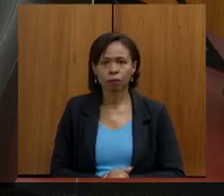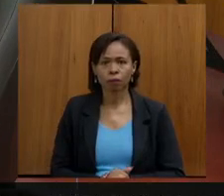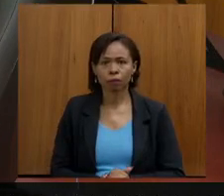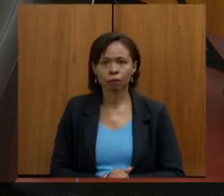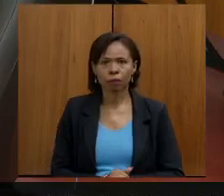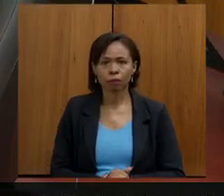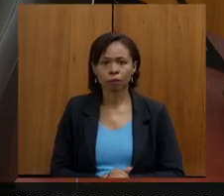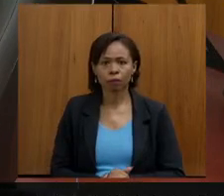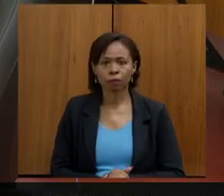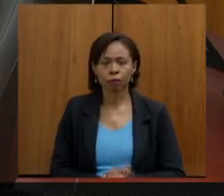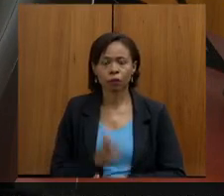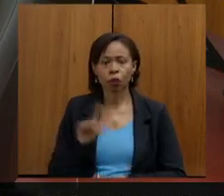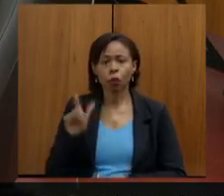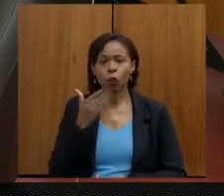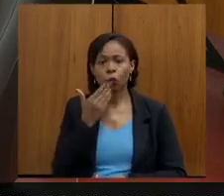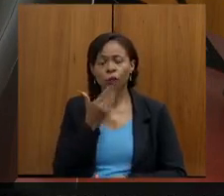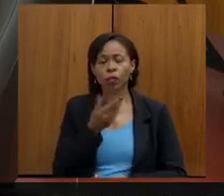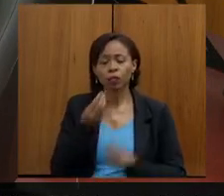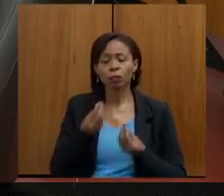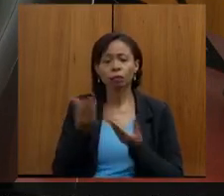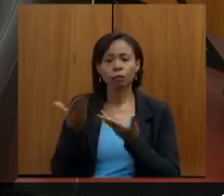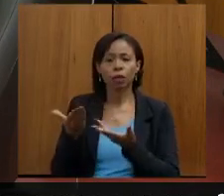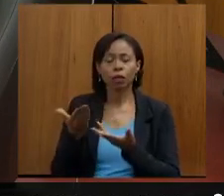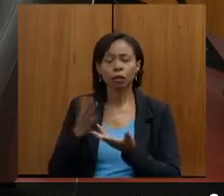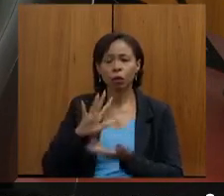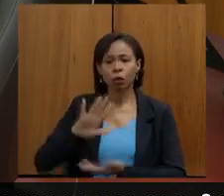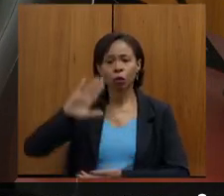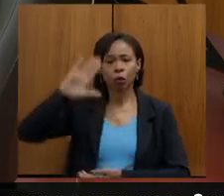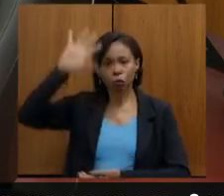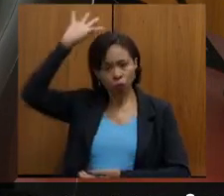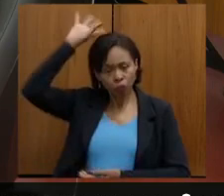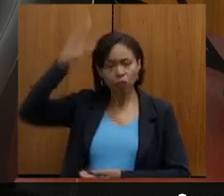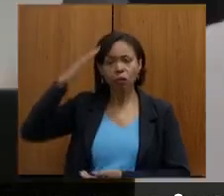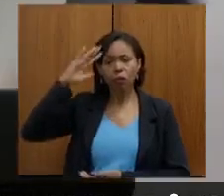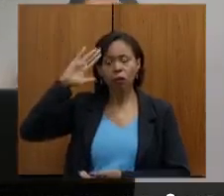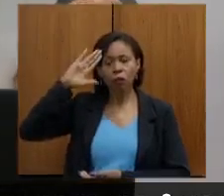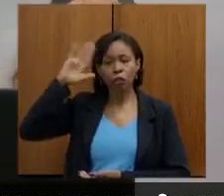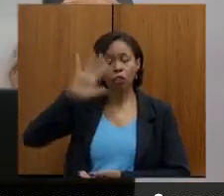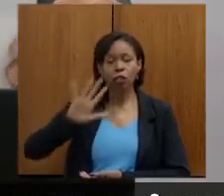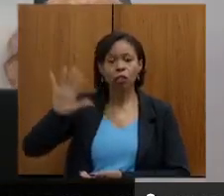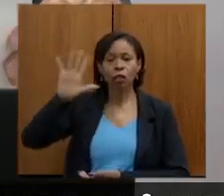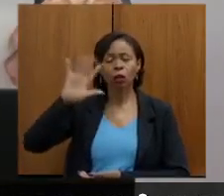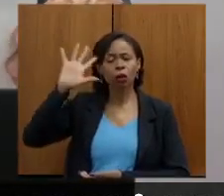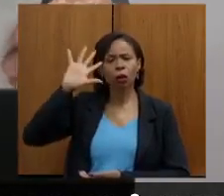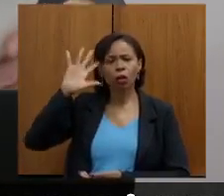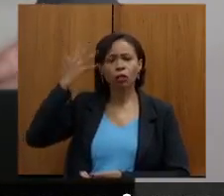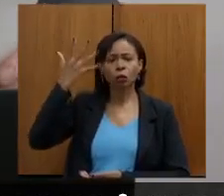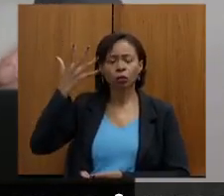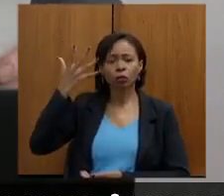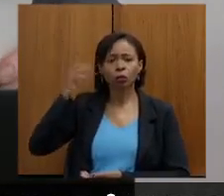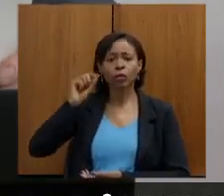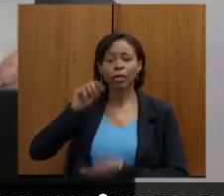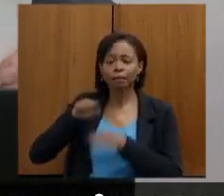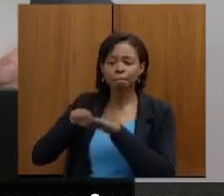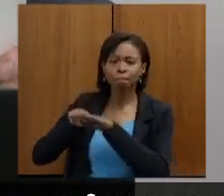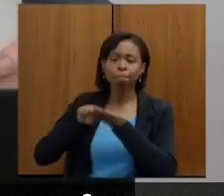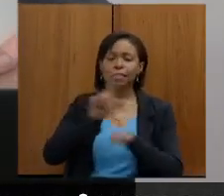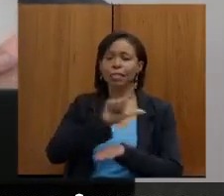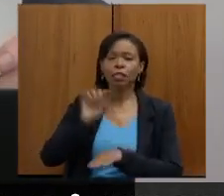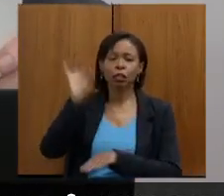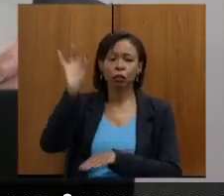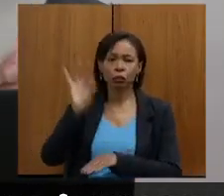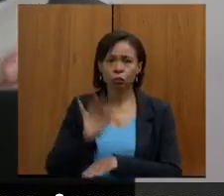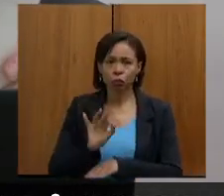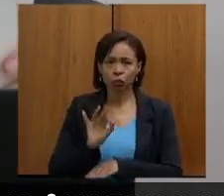o outro pedido que seja encaminhado ao Comandante era o bombeiro pedindo providências para realizar esforço físico seja integralmente cumprido o compromisso